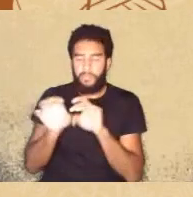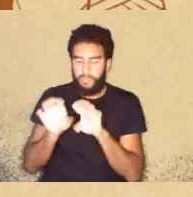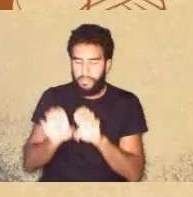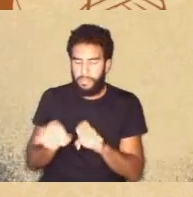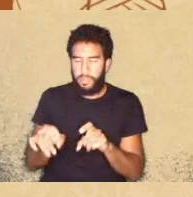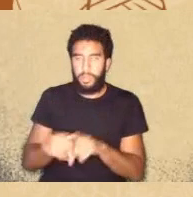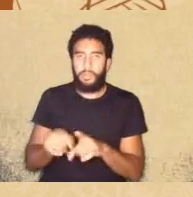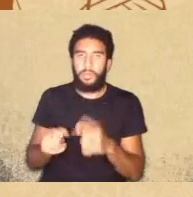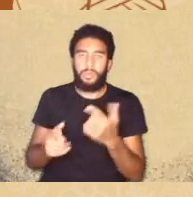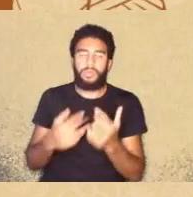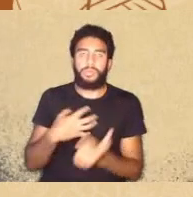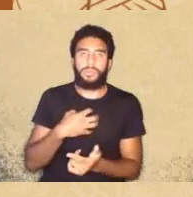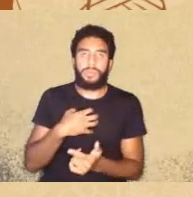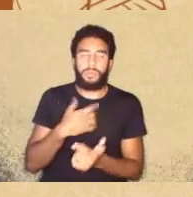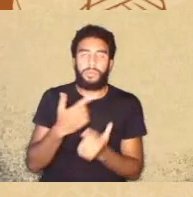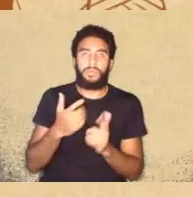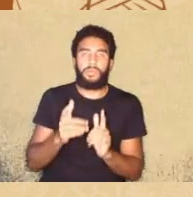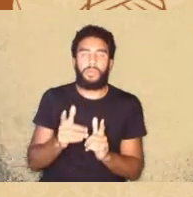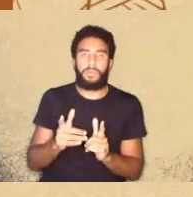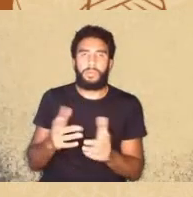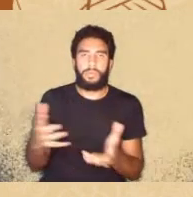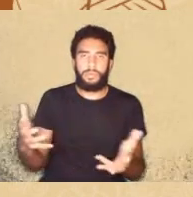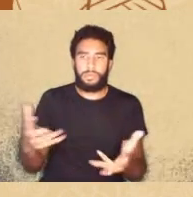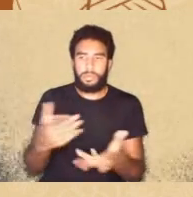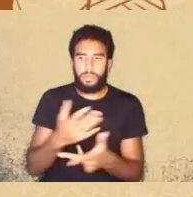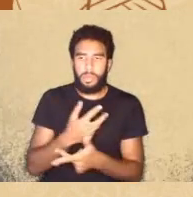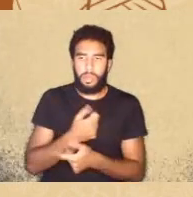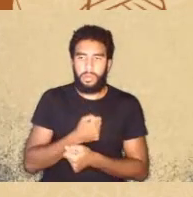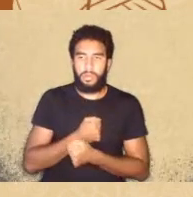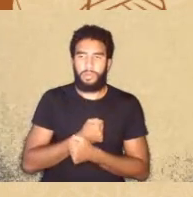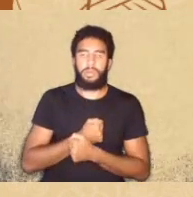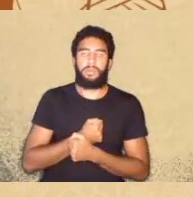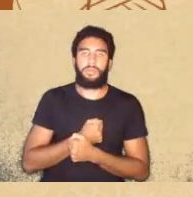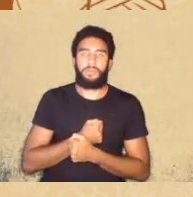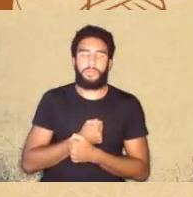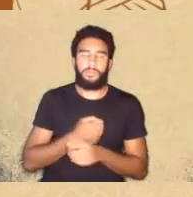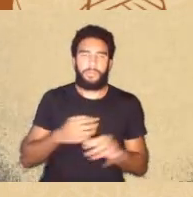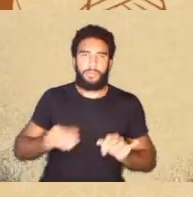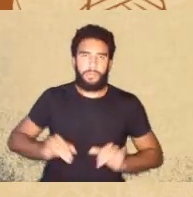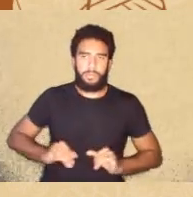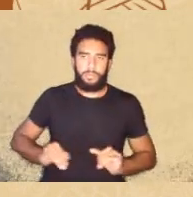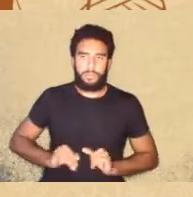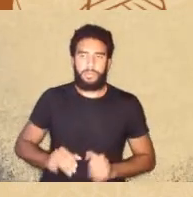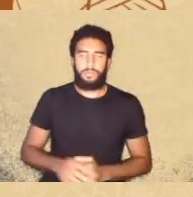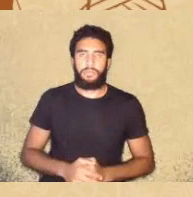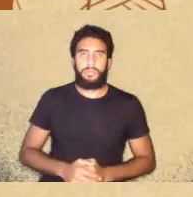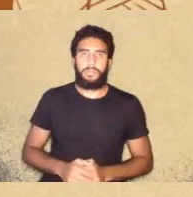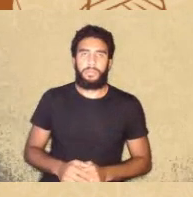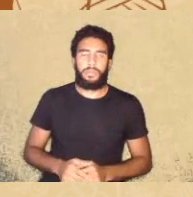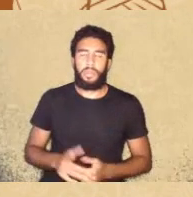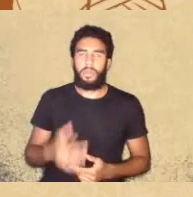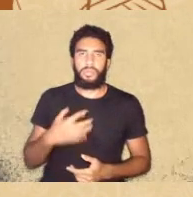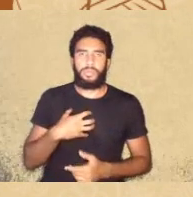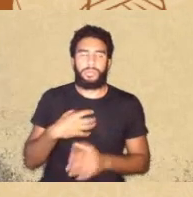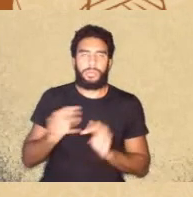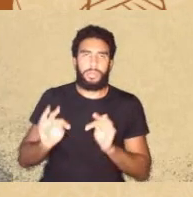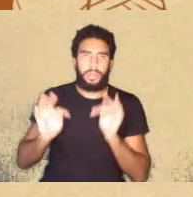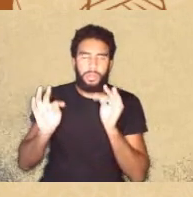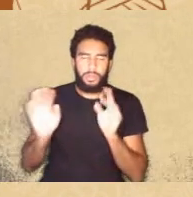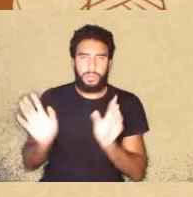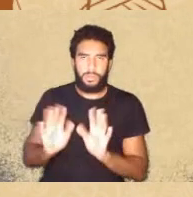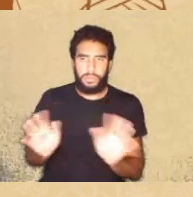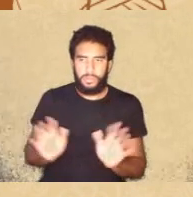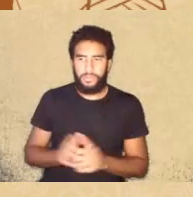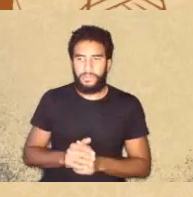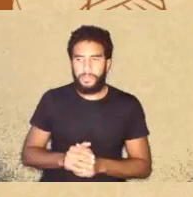lidar e de acolher o sofrimento, né? Que é de um jeito que não é tecnológico, que não é tecnicista, né?